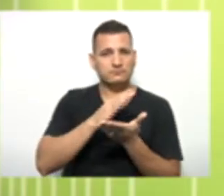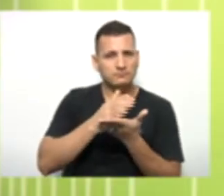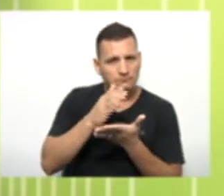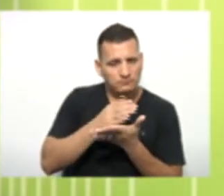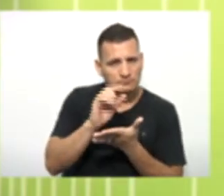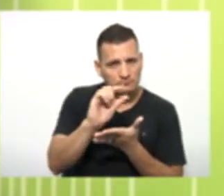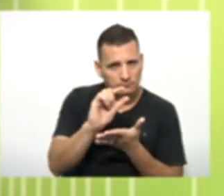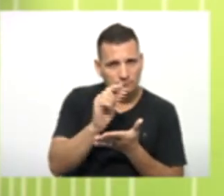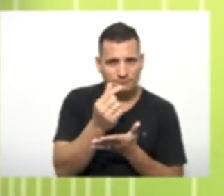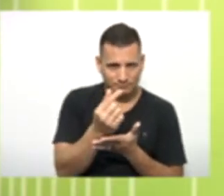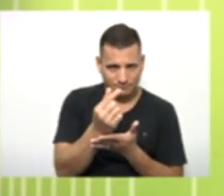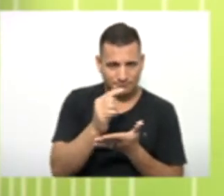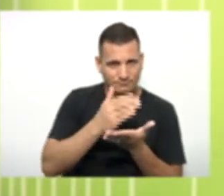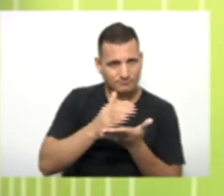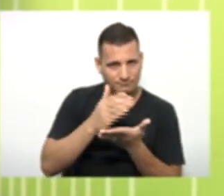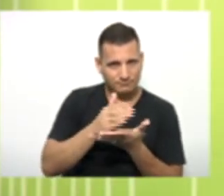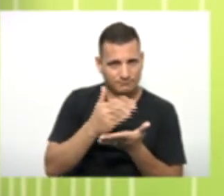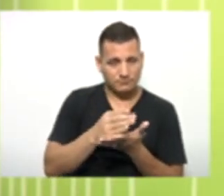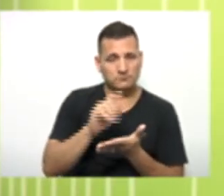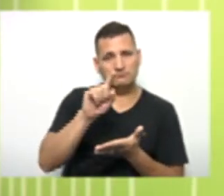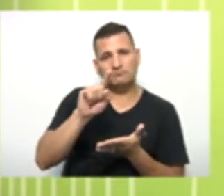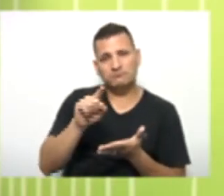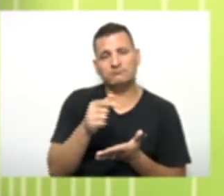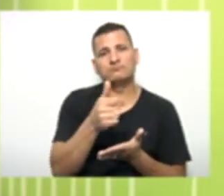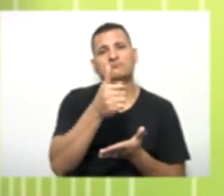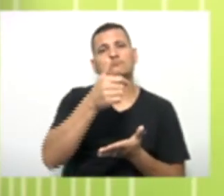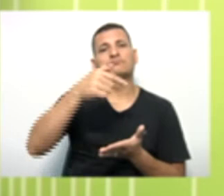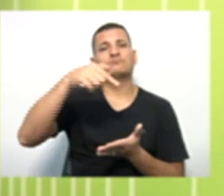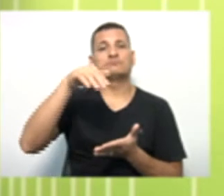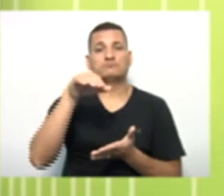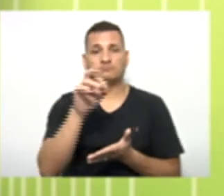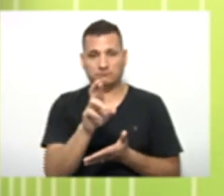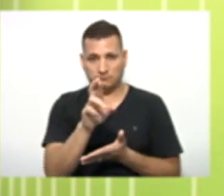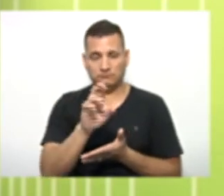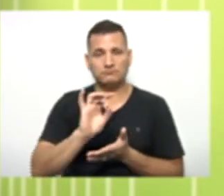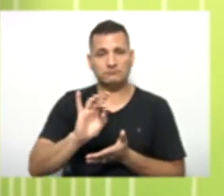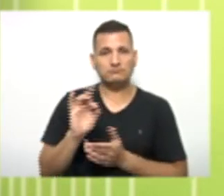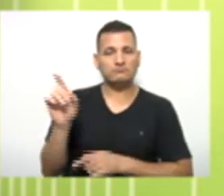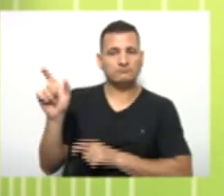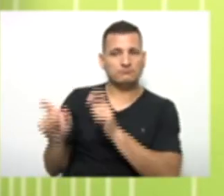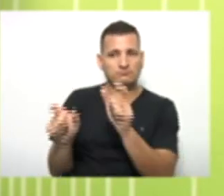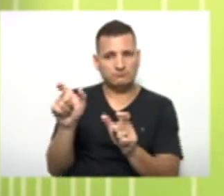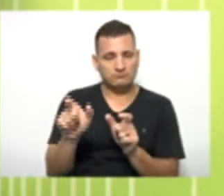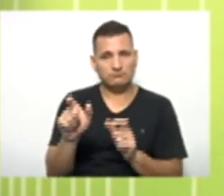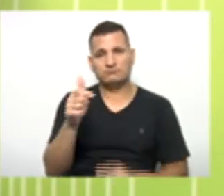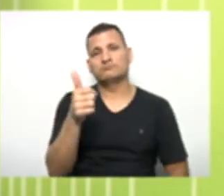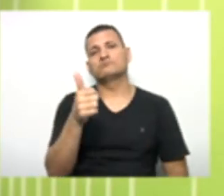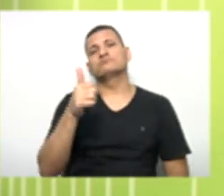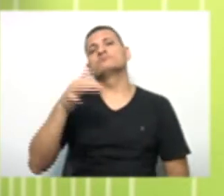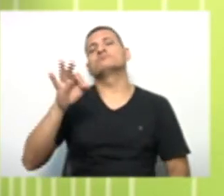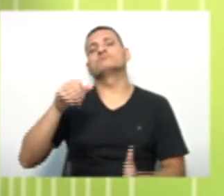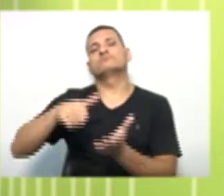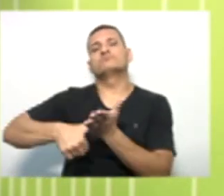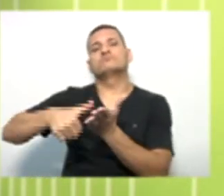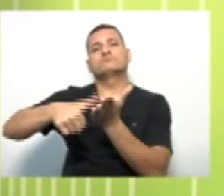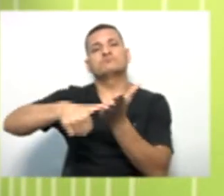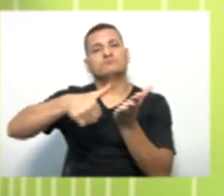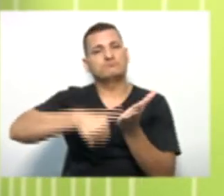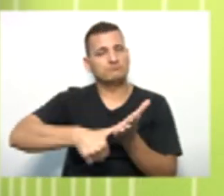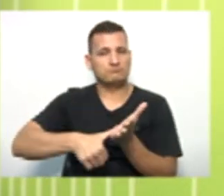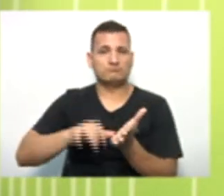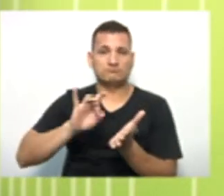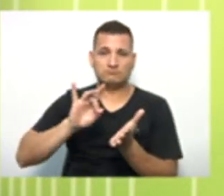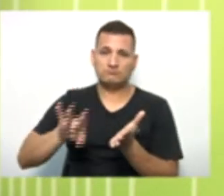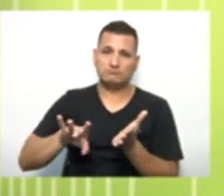R$ 1.170, somente 10 associados da cooperativa que participaram com